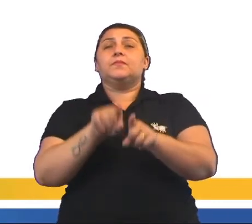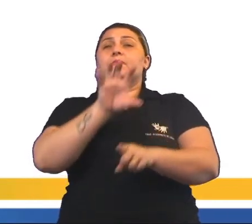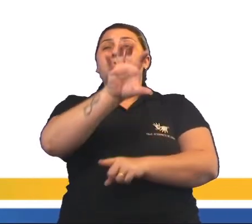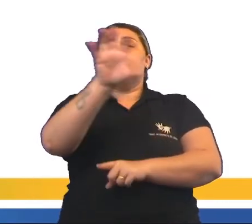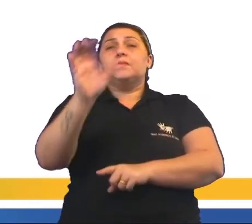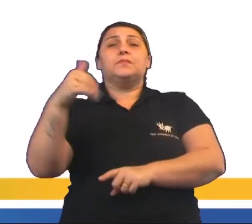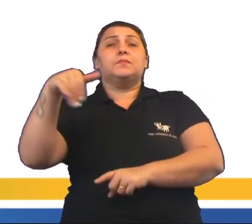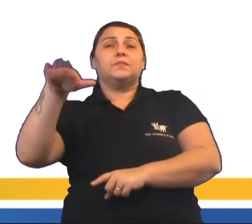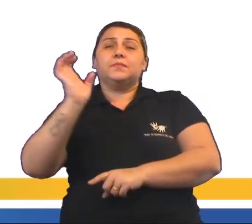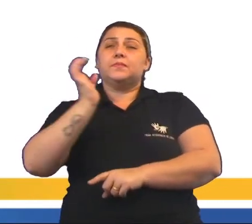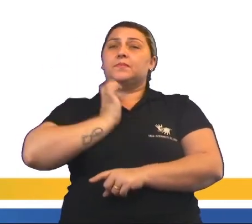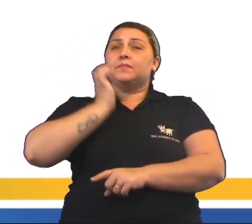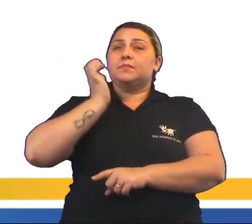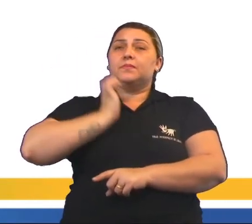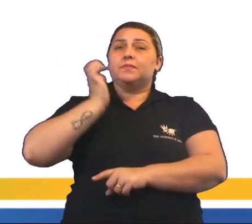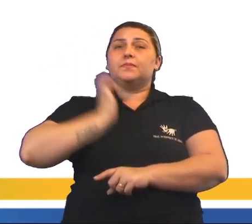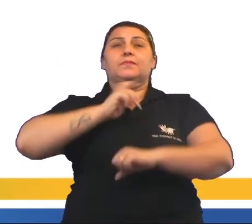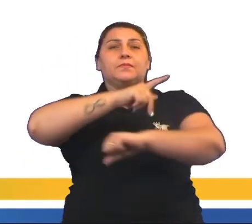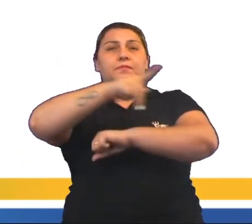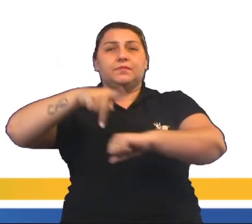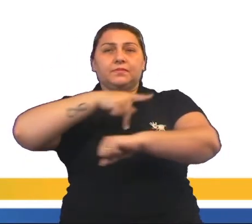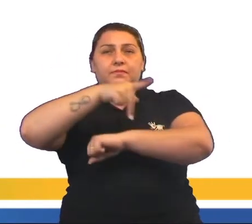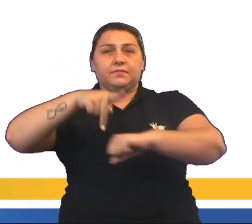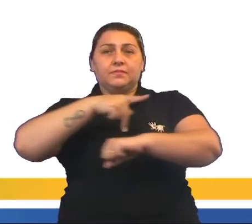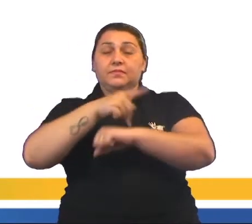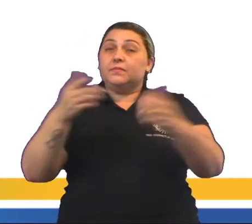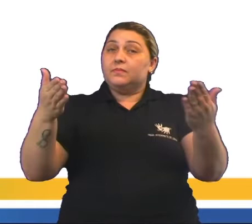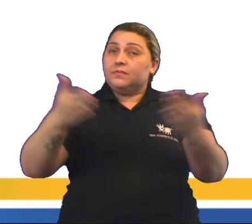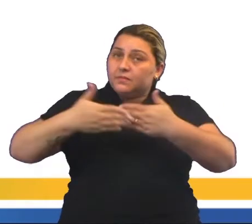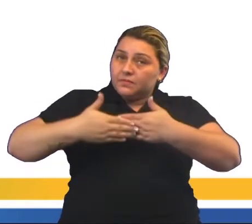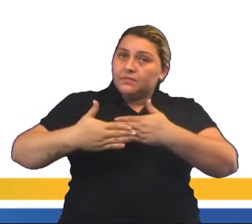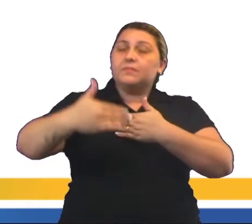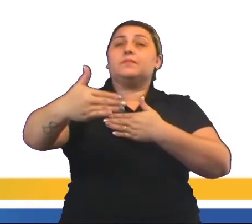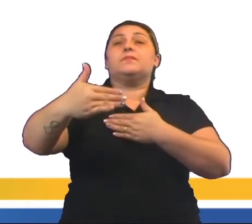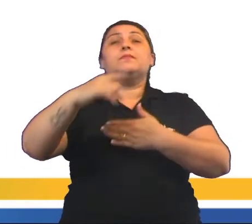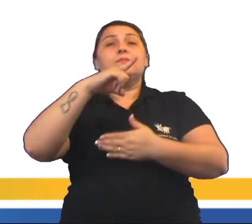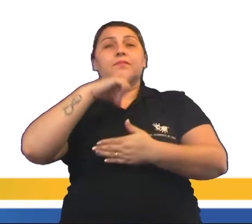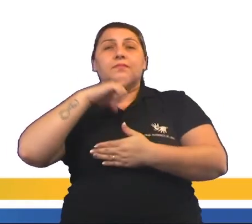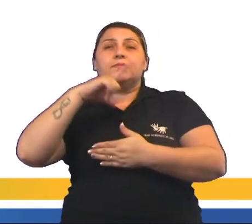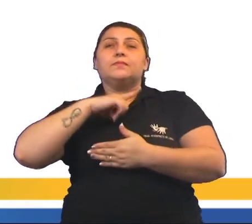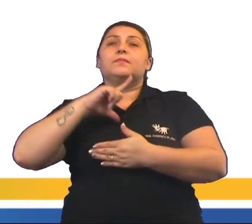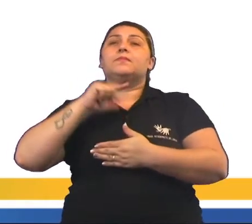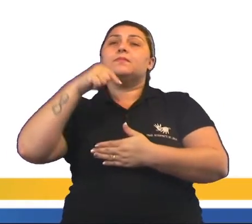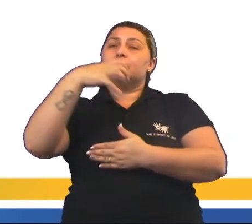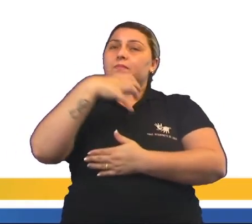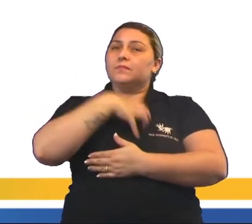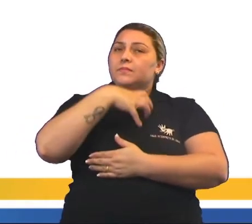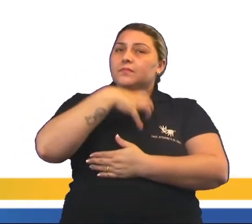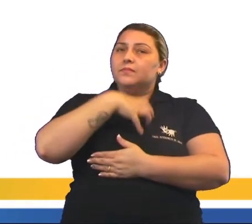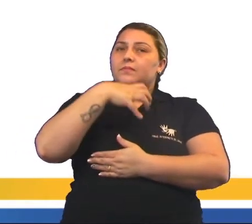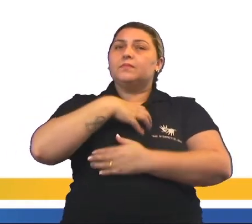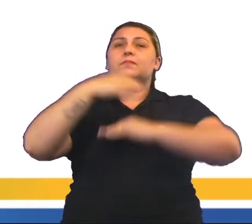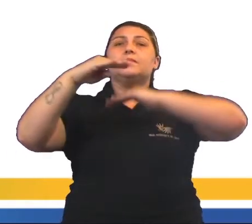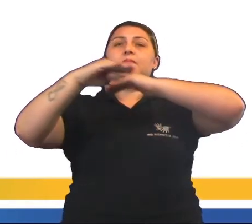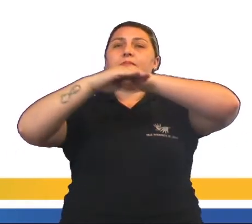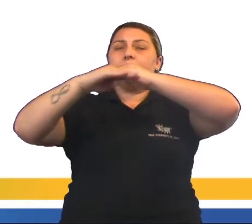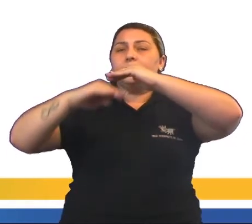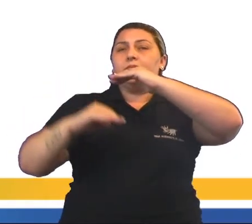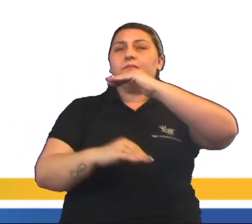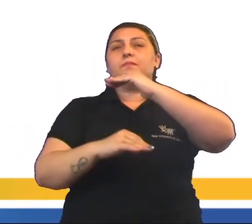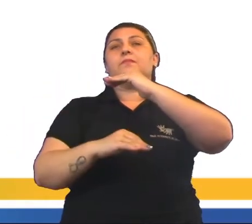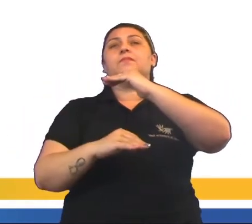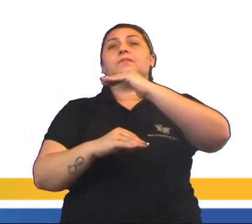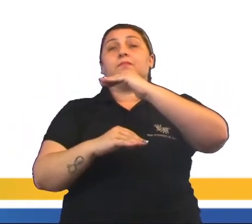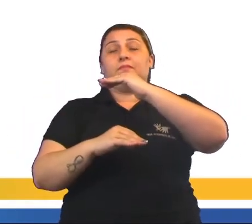região mais rica do nosso país. Vamos avançar? Temos uma outra forma de desigualdade que